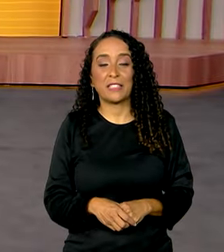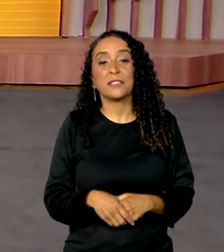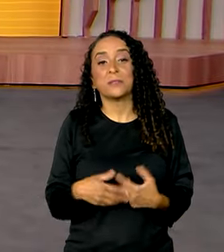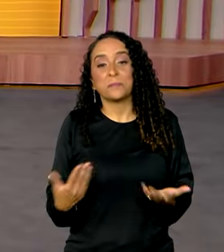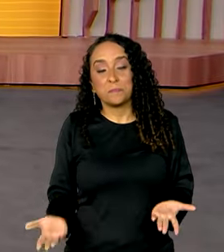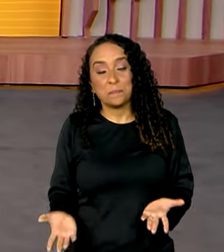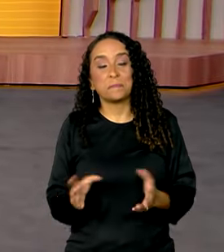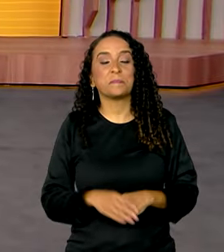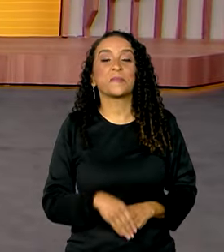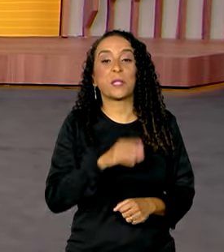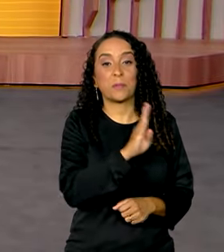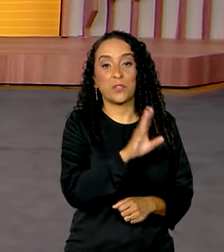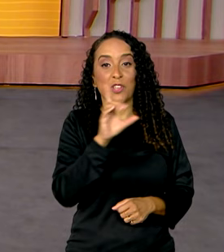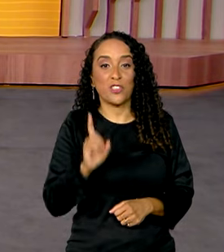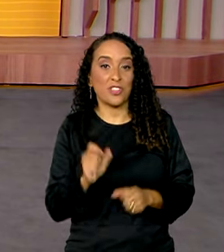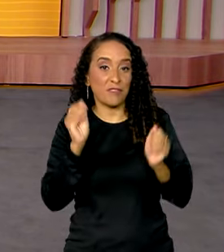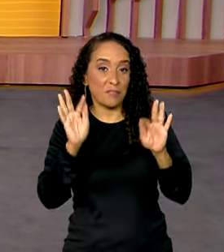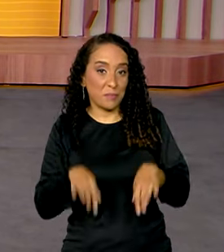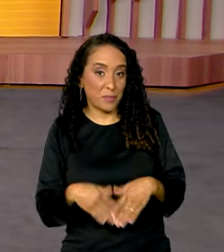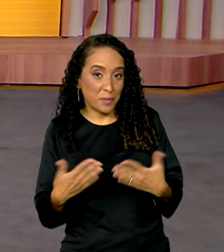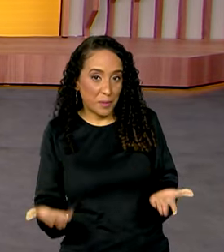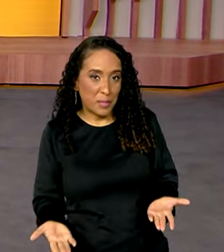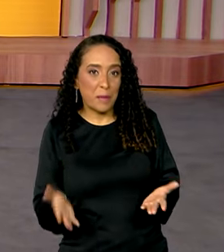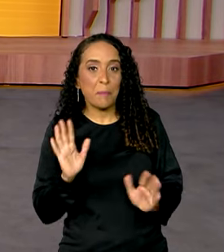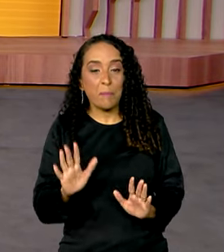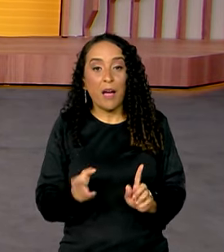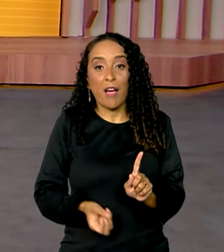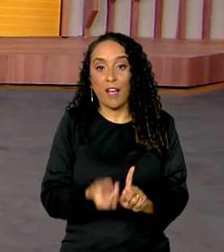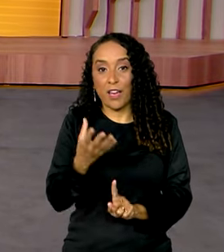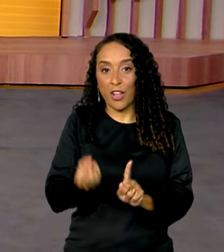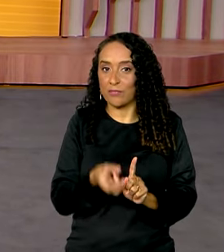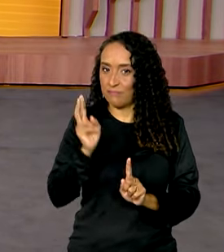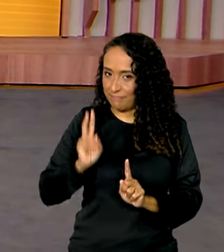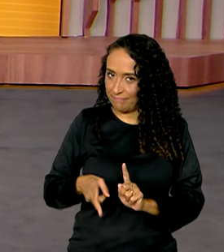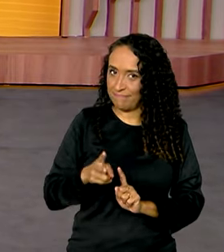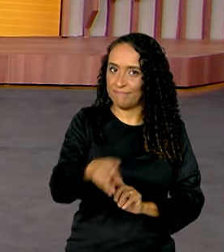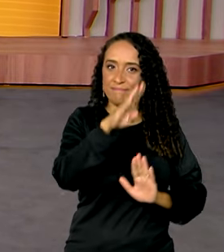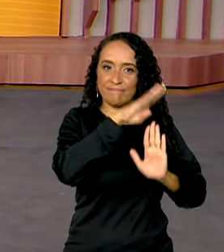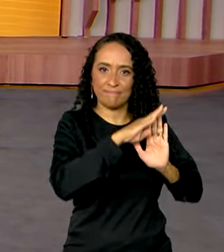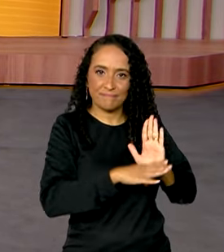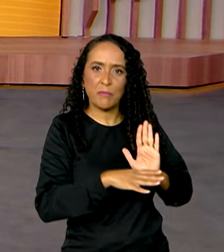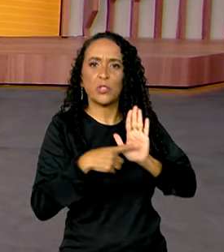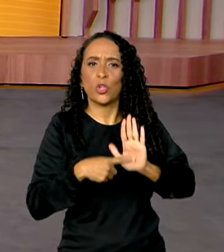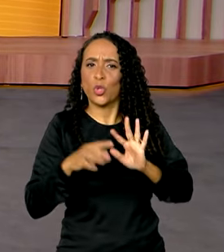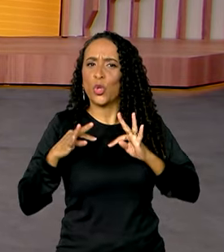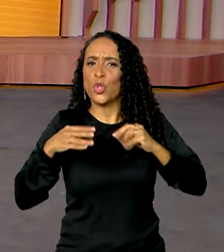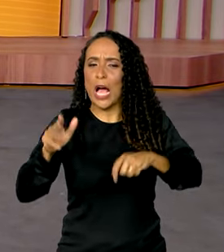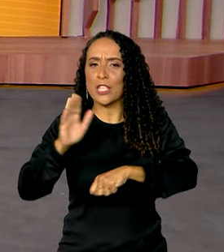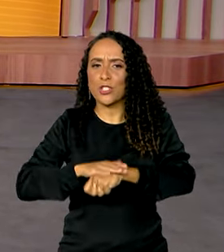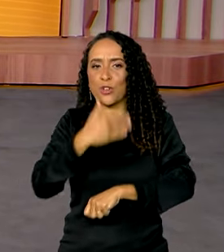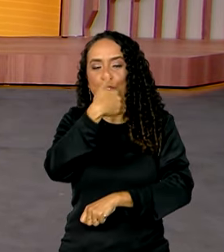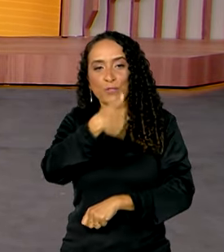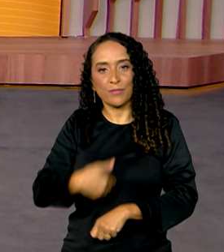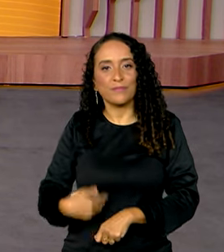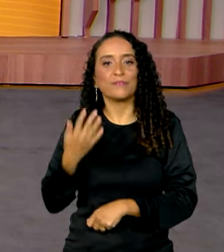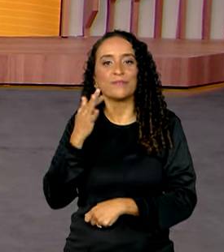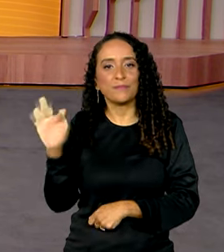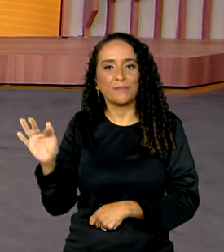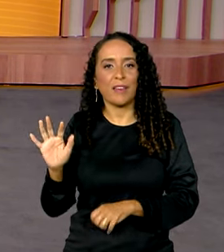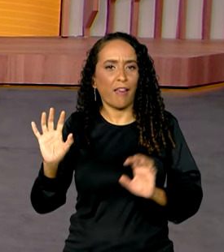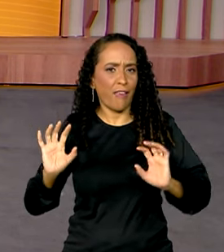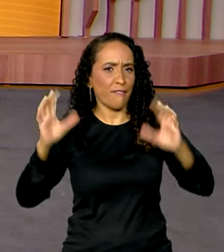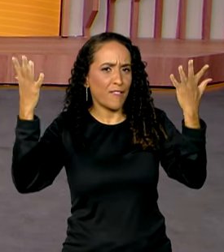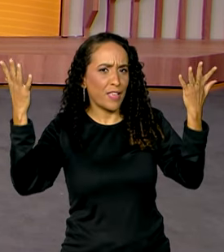É isso! E o Brasil em Dia fica por aqui, mas o Canal GOV segue com a programação mostrando todas as ações do governo